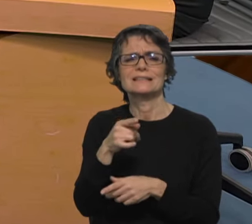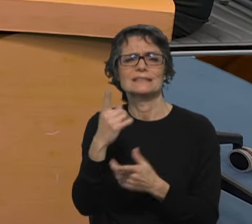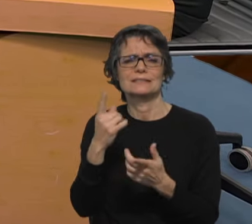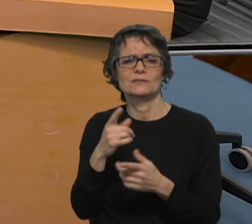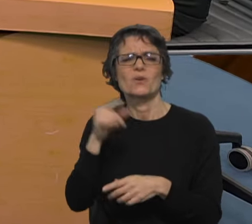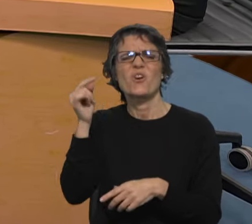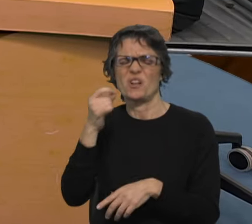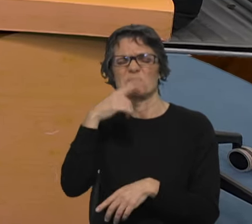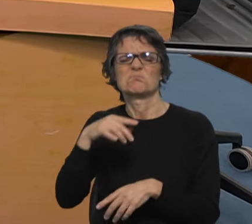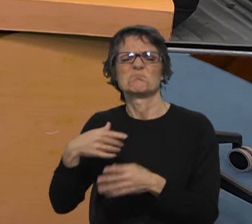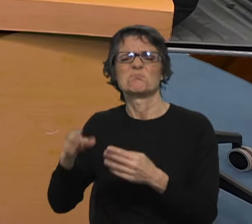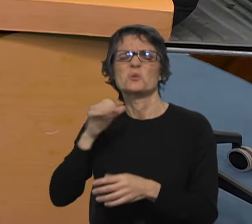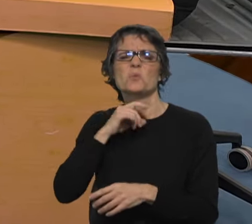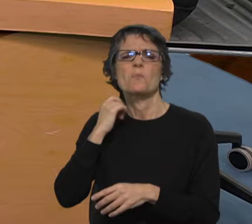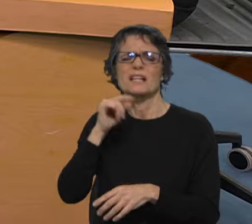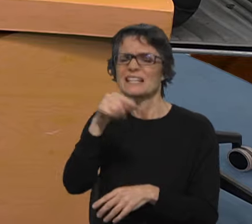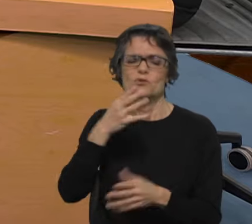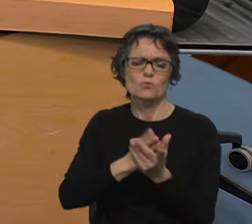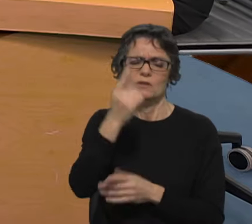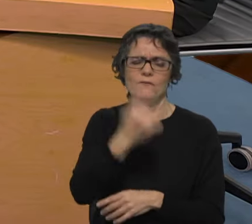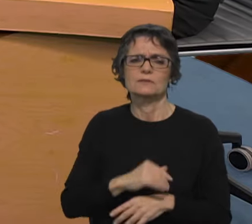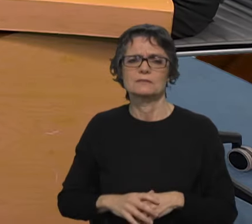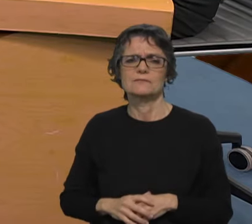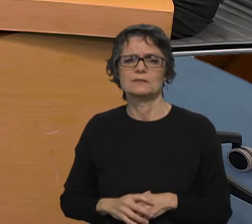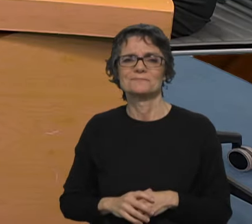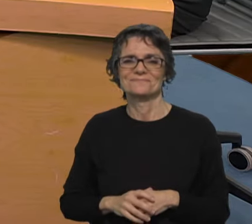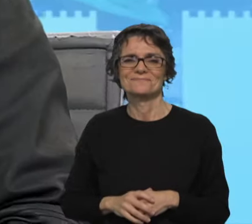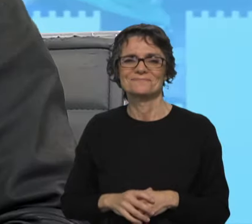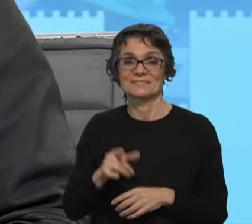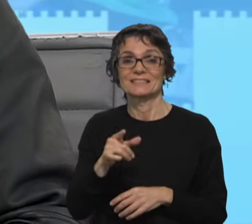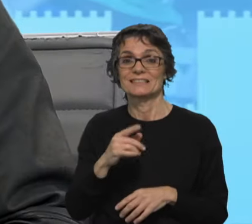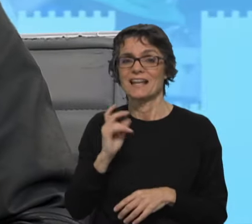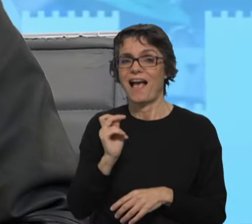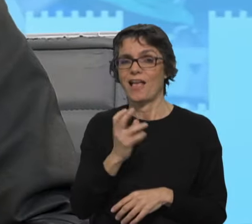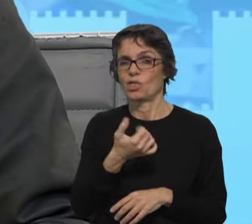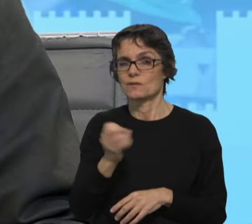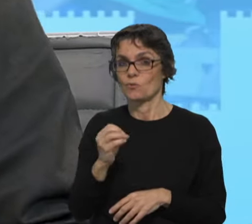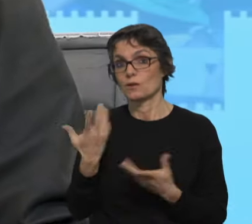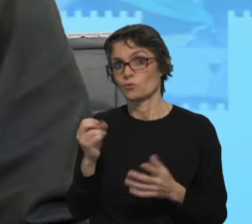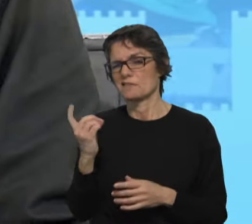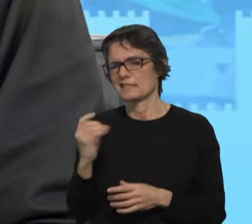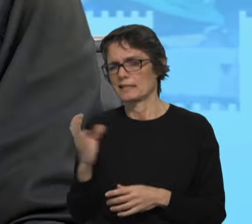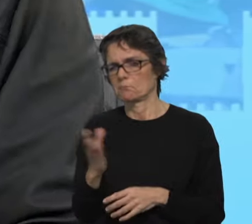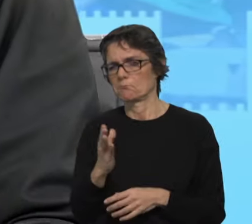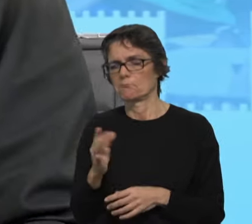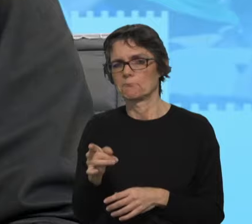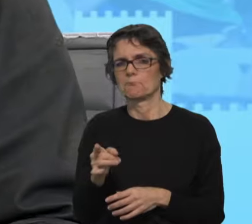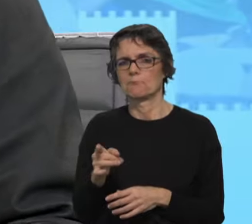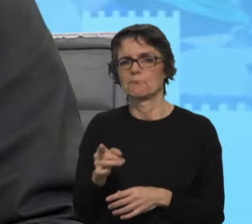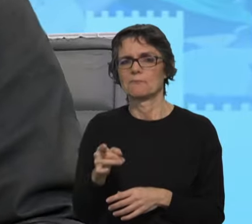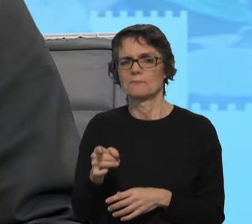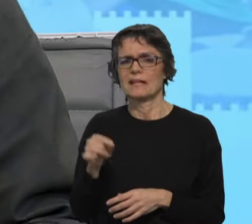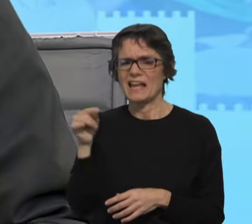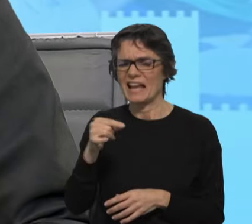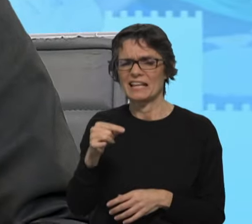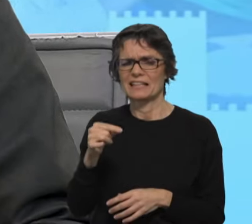padre cá esteja com isso não pode acabar isto já é ex dos anos 50 ou 60 em em que n nem que nem que